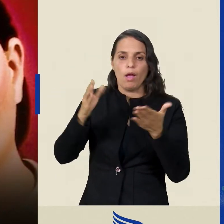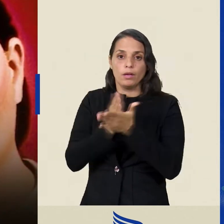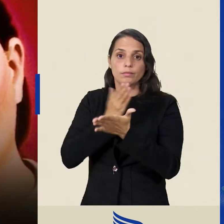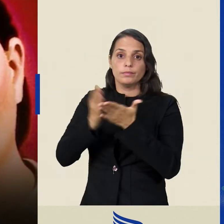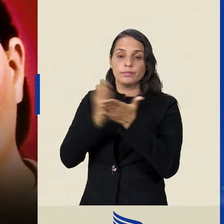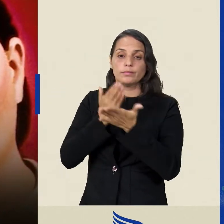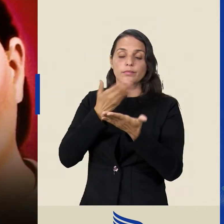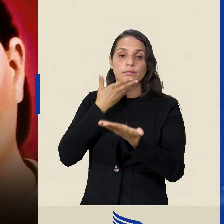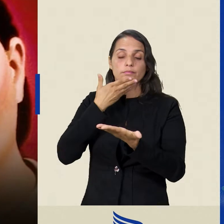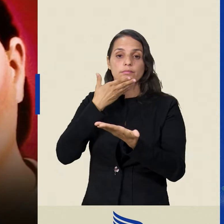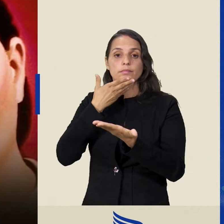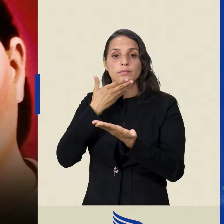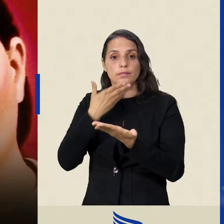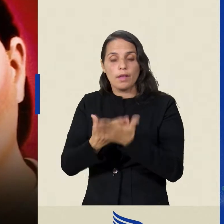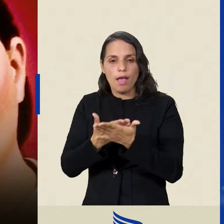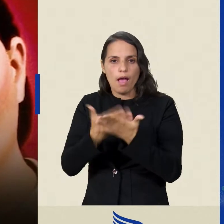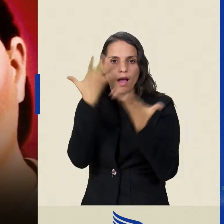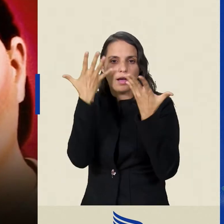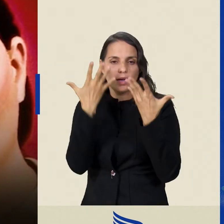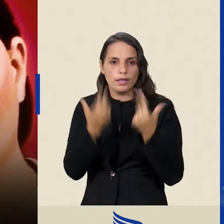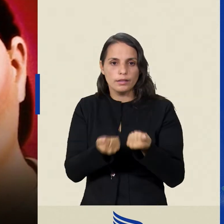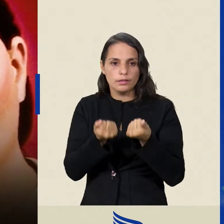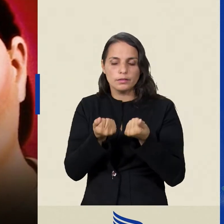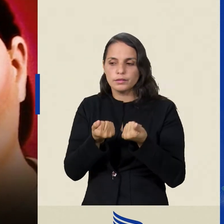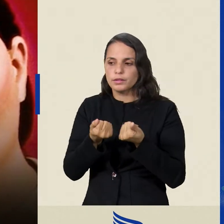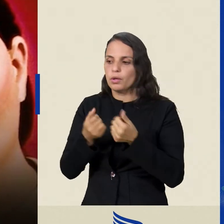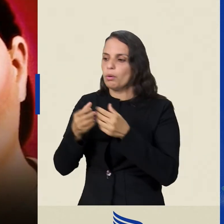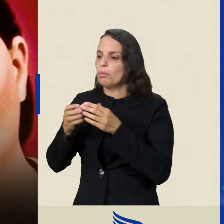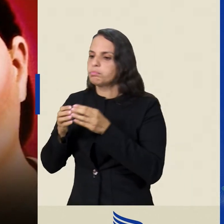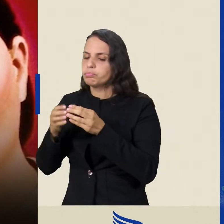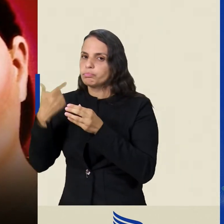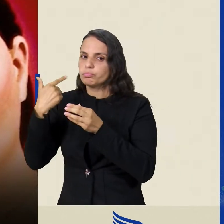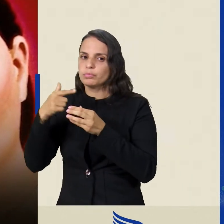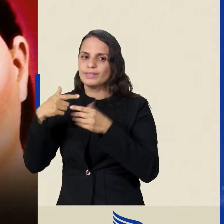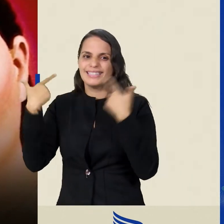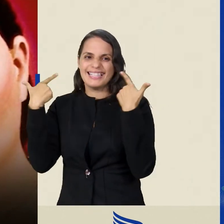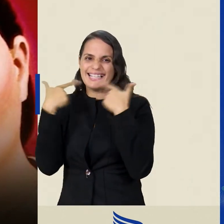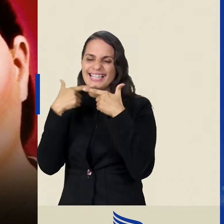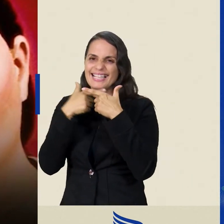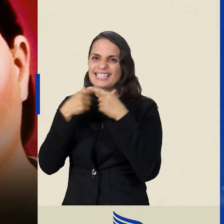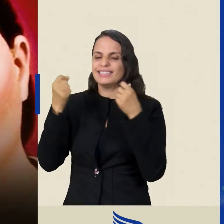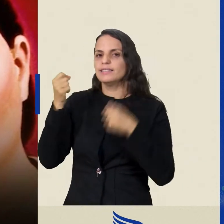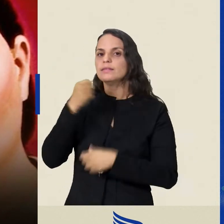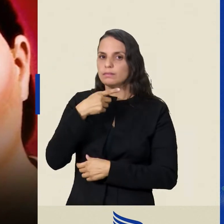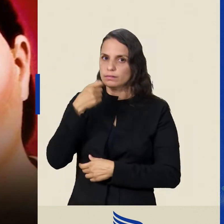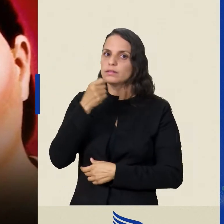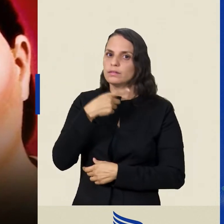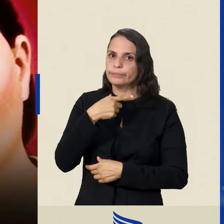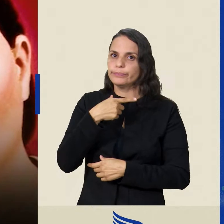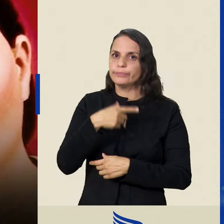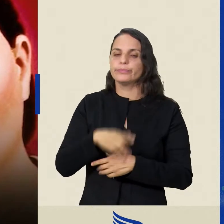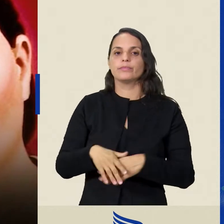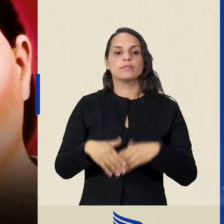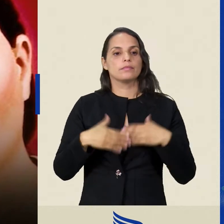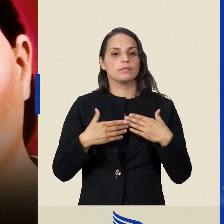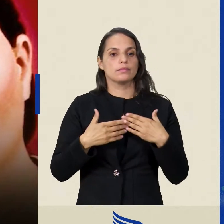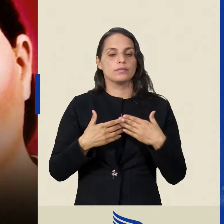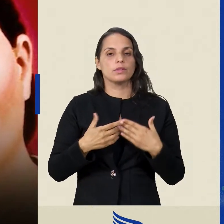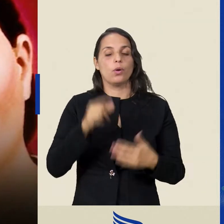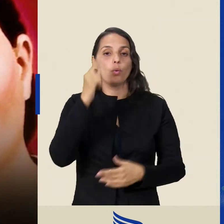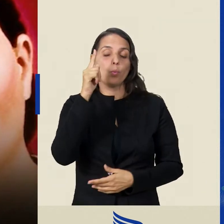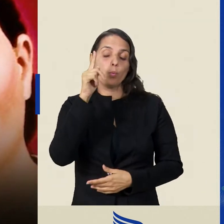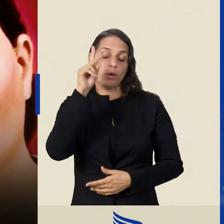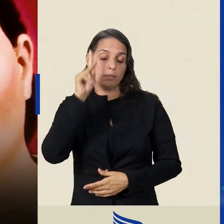acreditavam e aceitavam, outros zombavam e escarneciam. Um deles, o